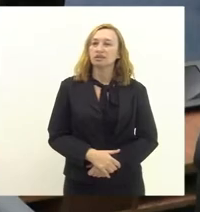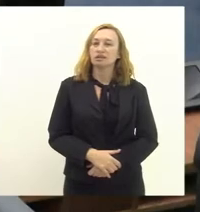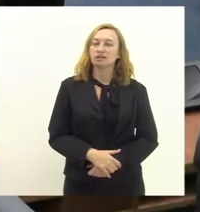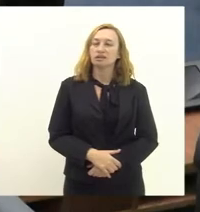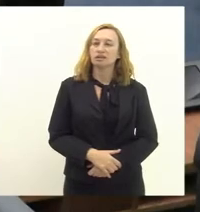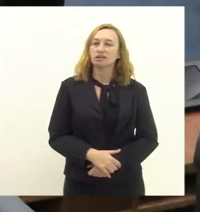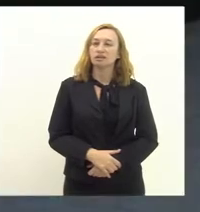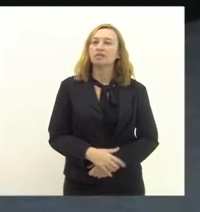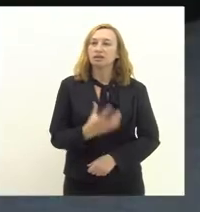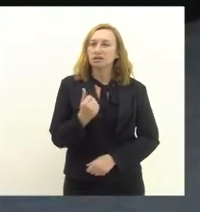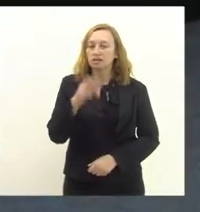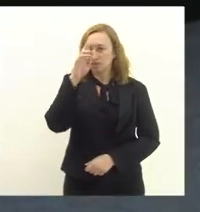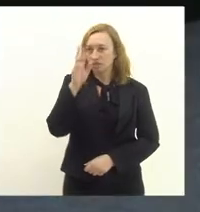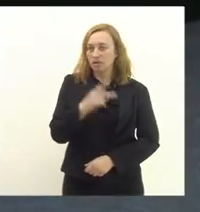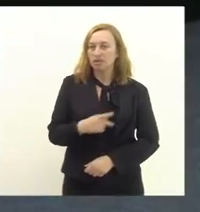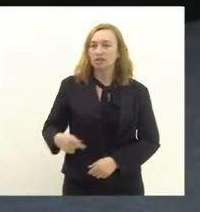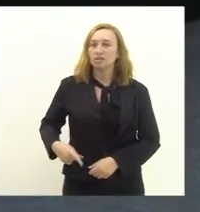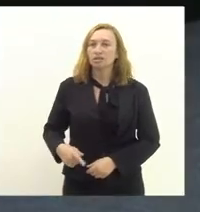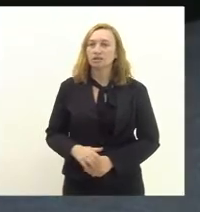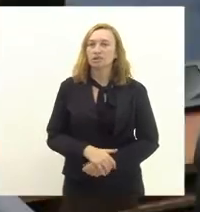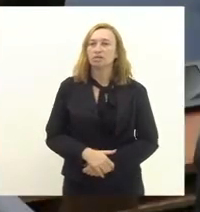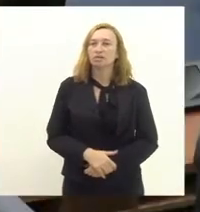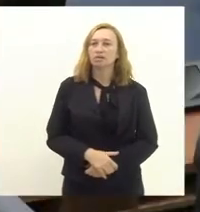O parecer é favorável, senhor presidente.